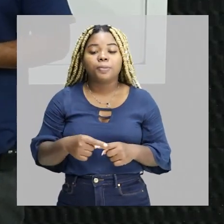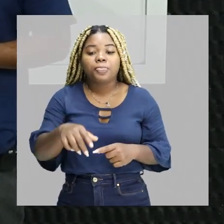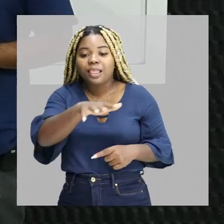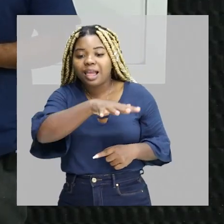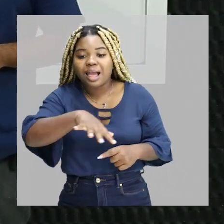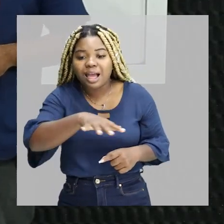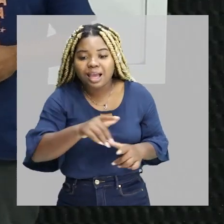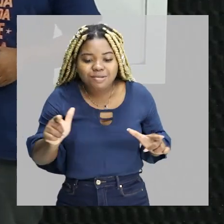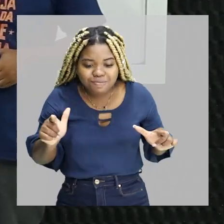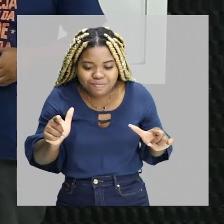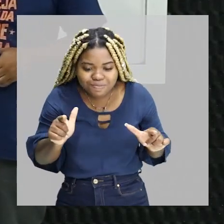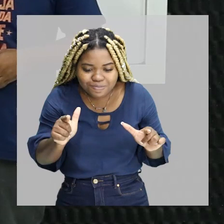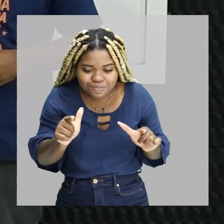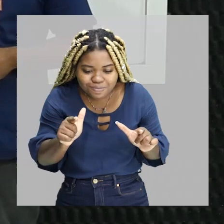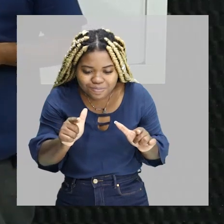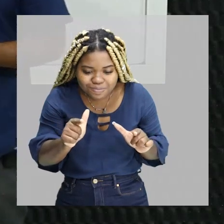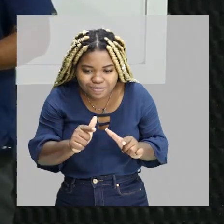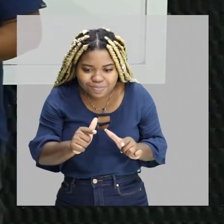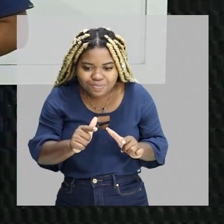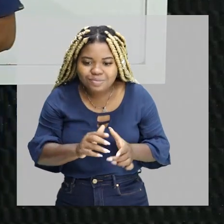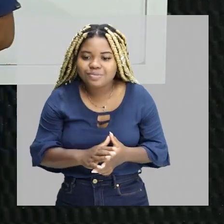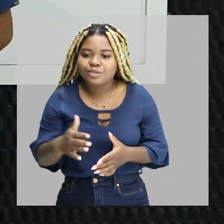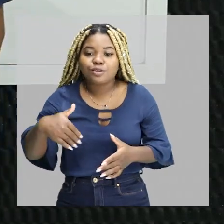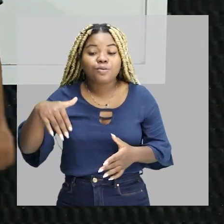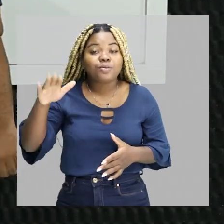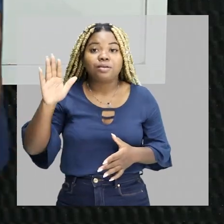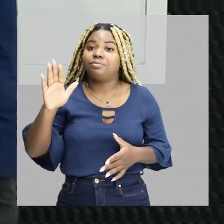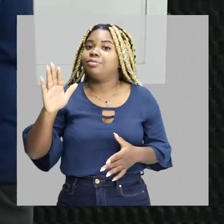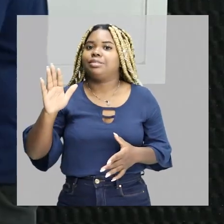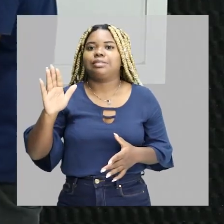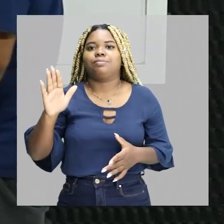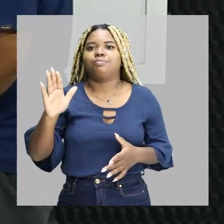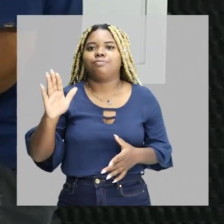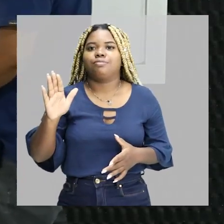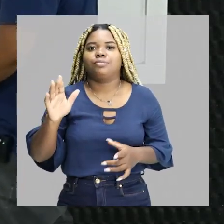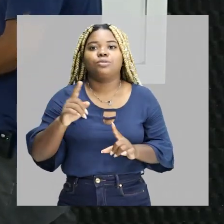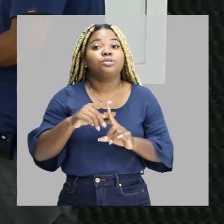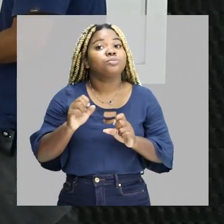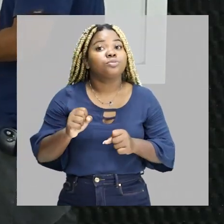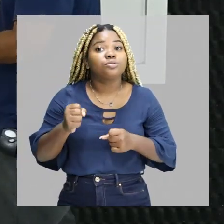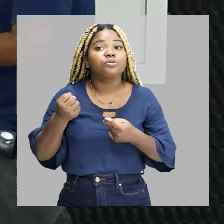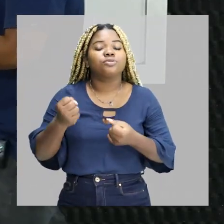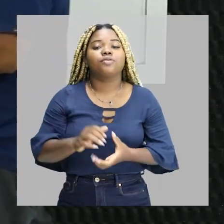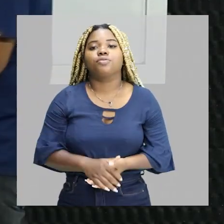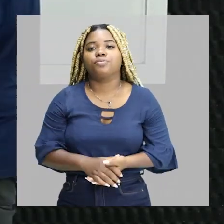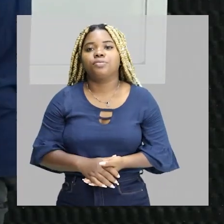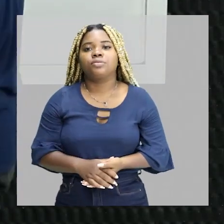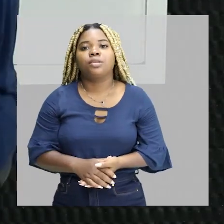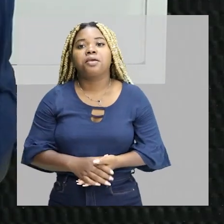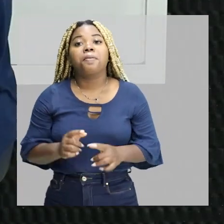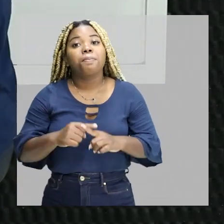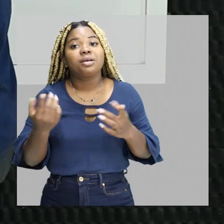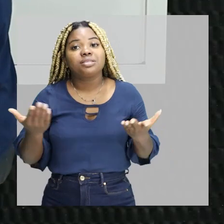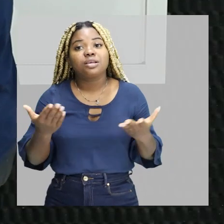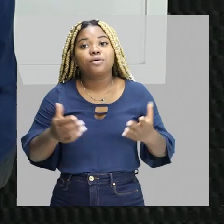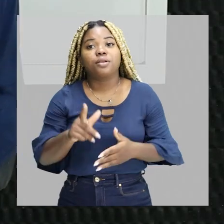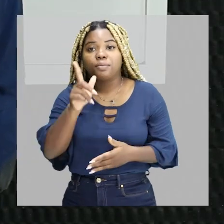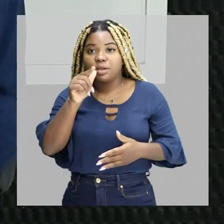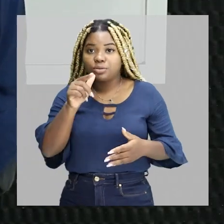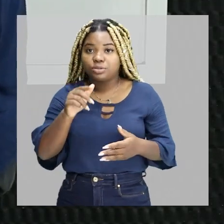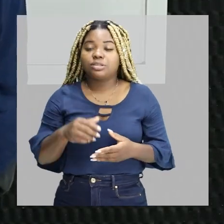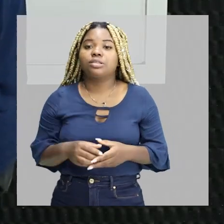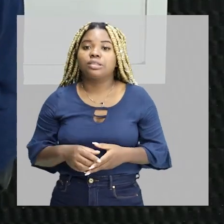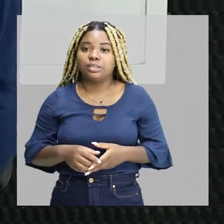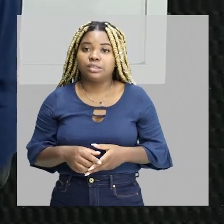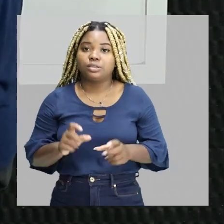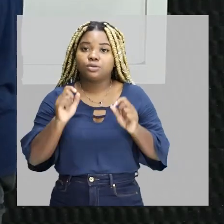de força nos determinados pontos, certo? Tudo é questão de pressão. Para os líquidos, a pressão que nós vamos trabalhar, certo?